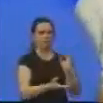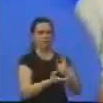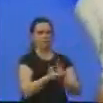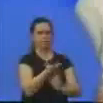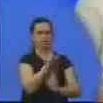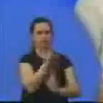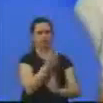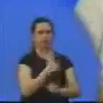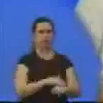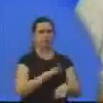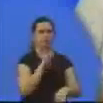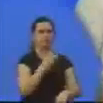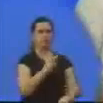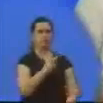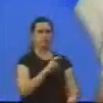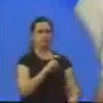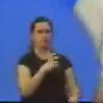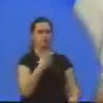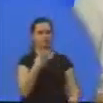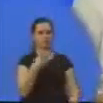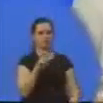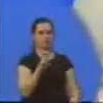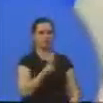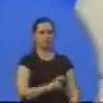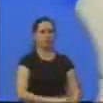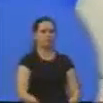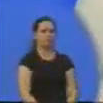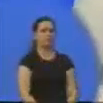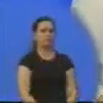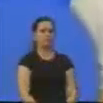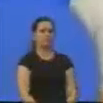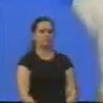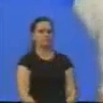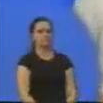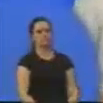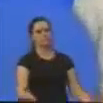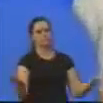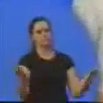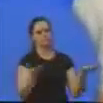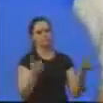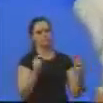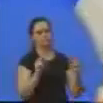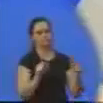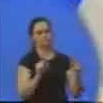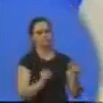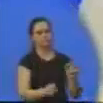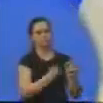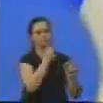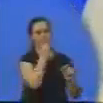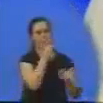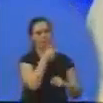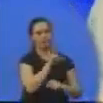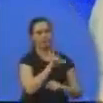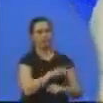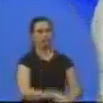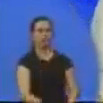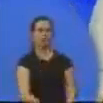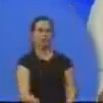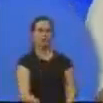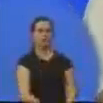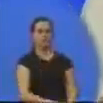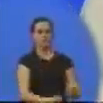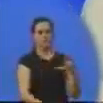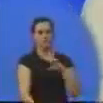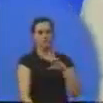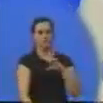possível? 15 e 15. São dois números iguais. Vamos agora a um outro exemplo. Eu